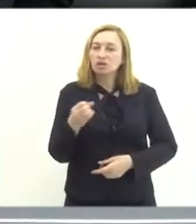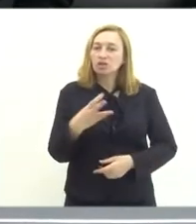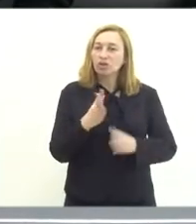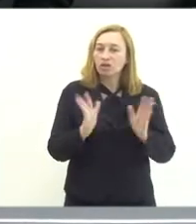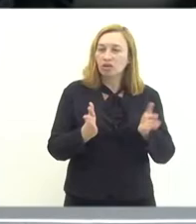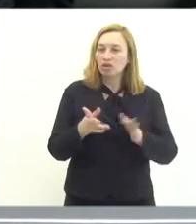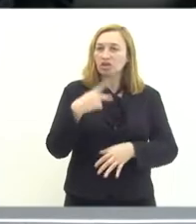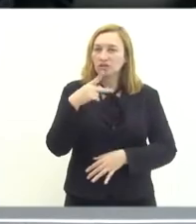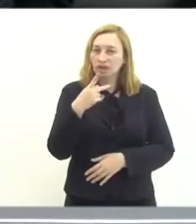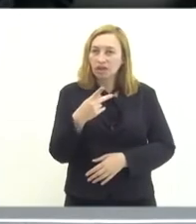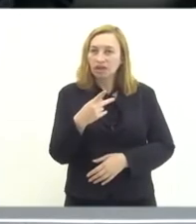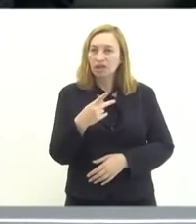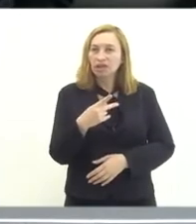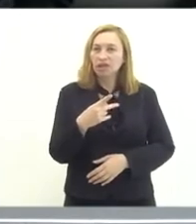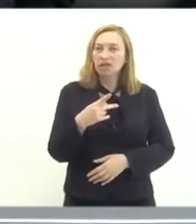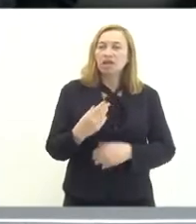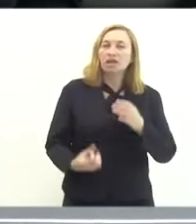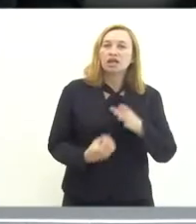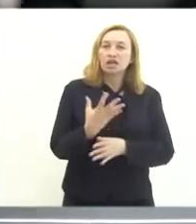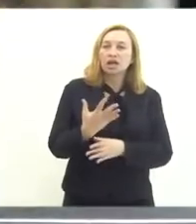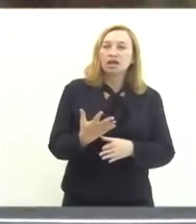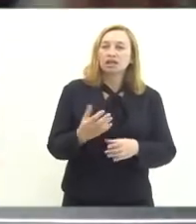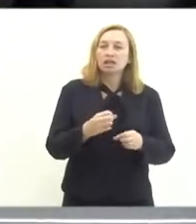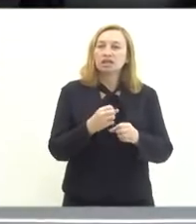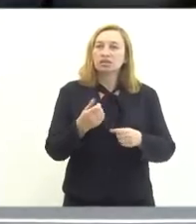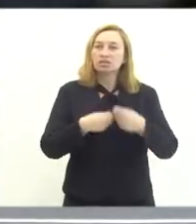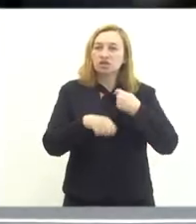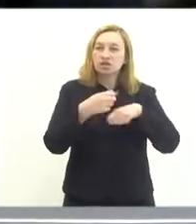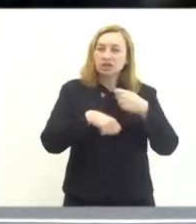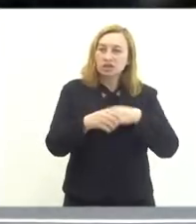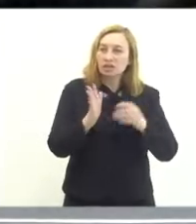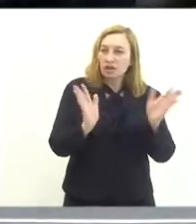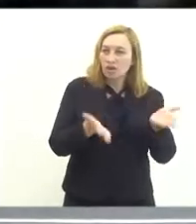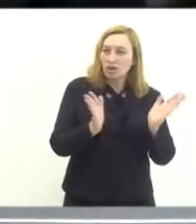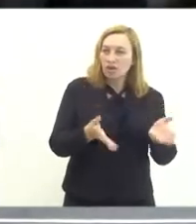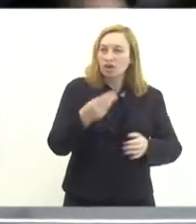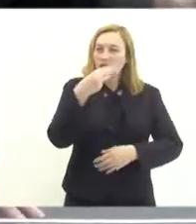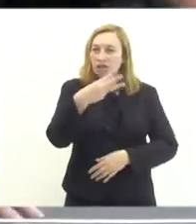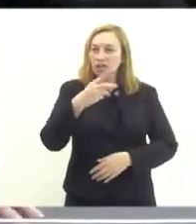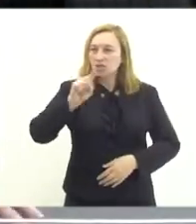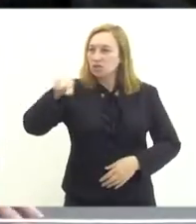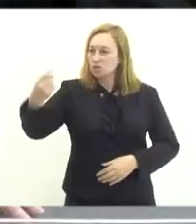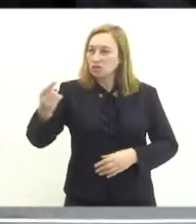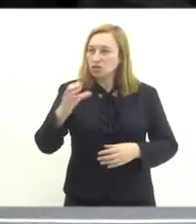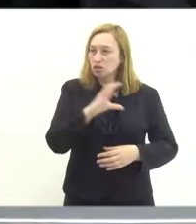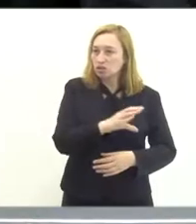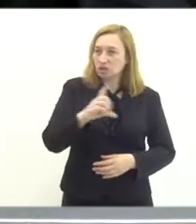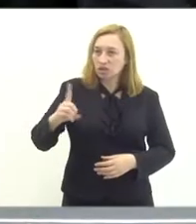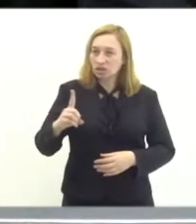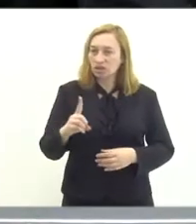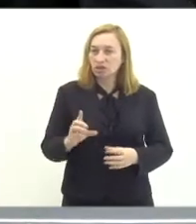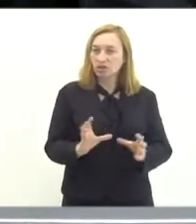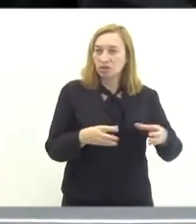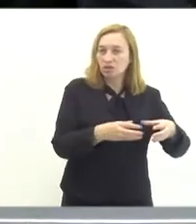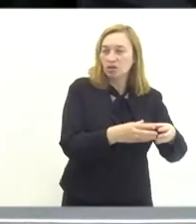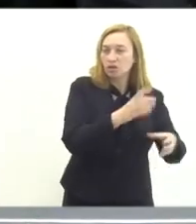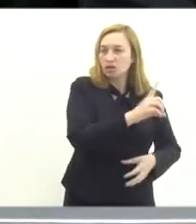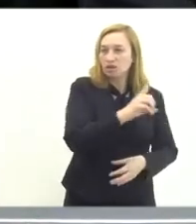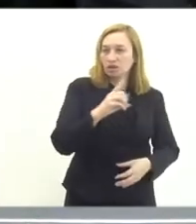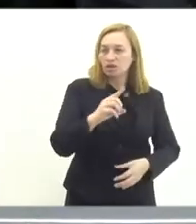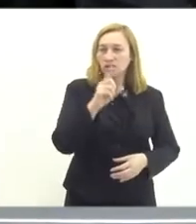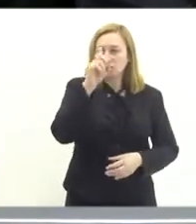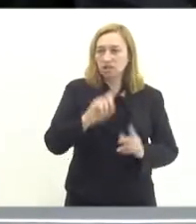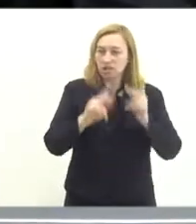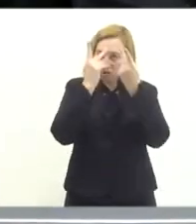falei criada na atual administração que comporta três outras coordenadorias coordenadoria de direitos